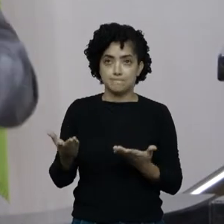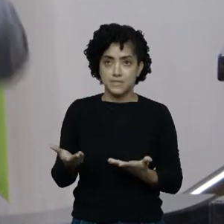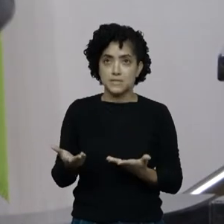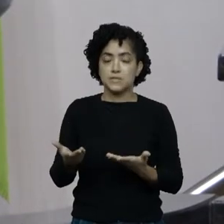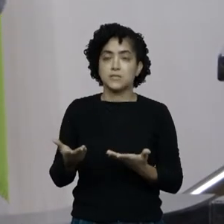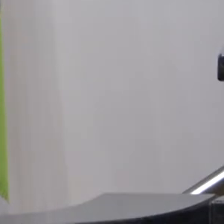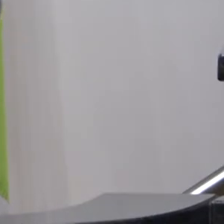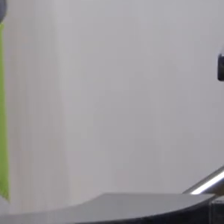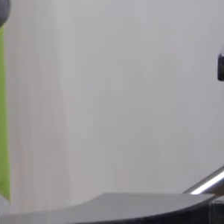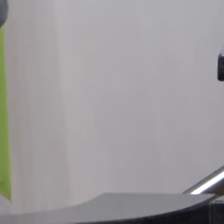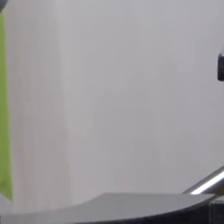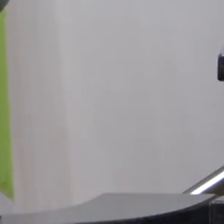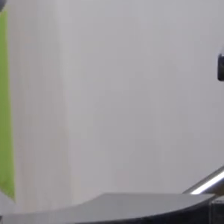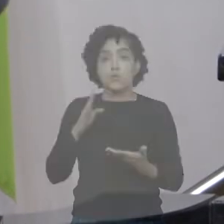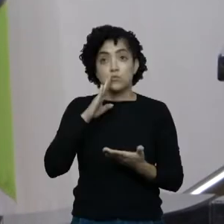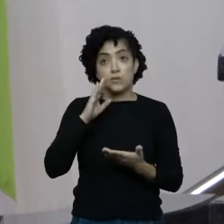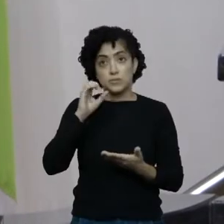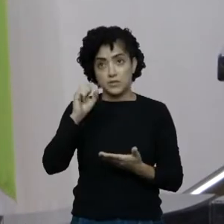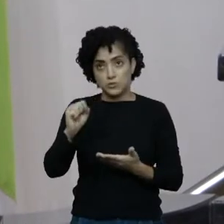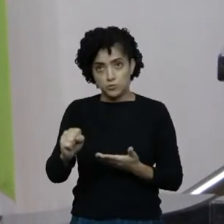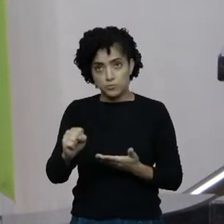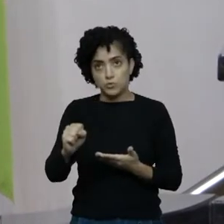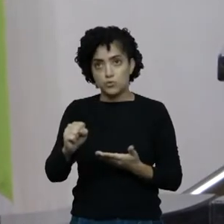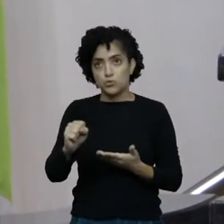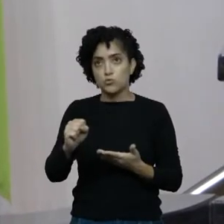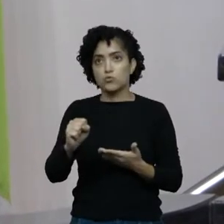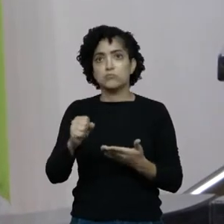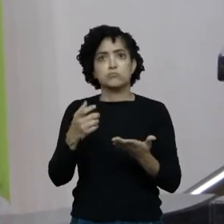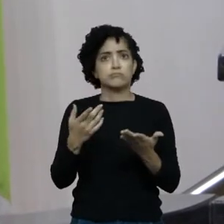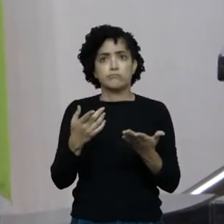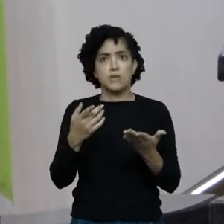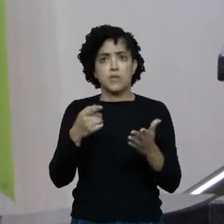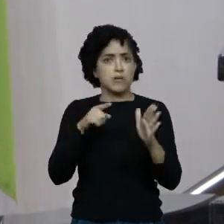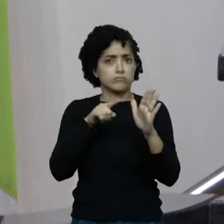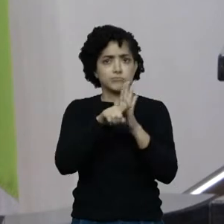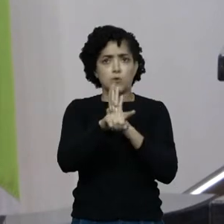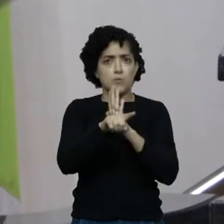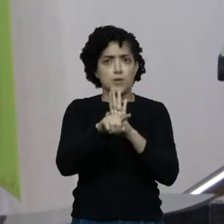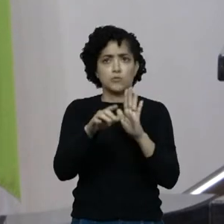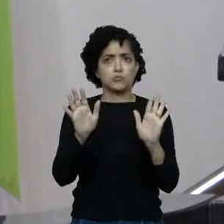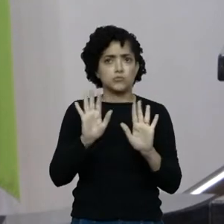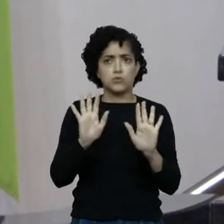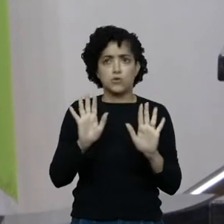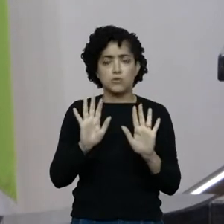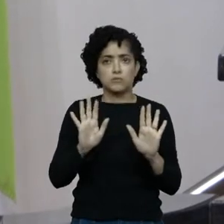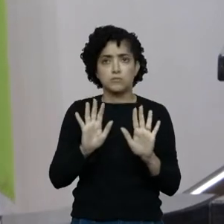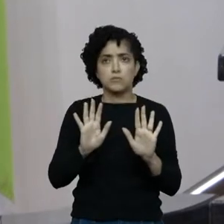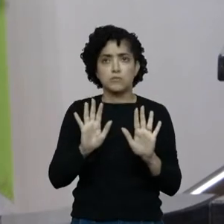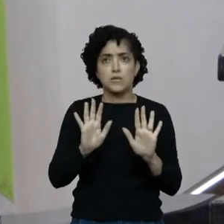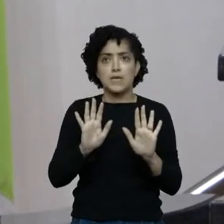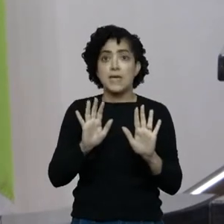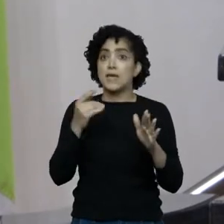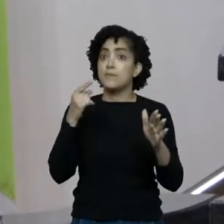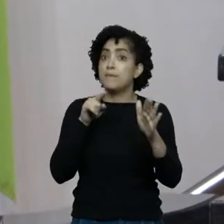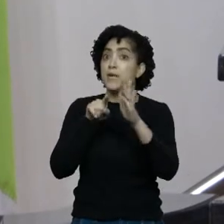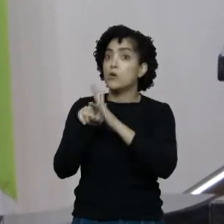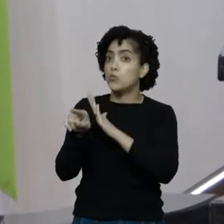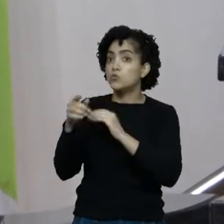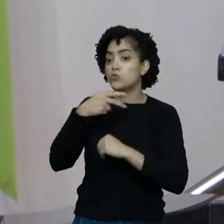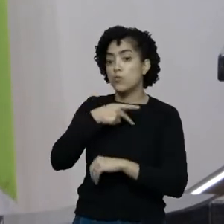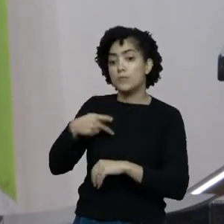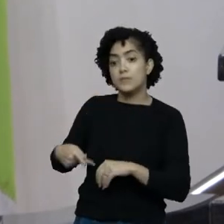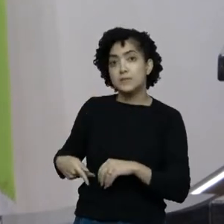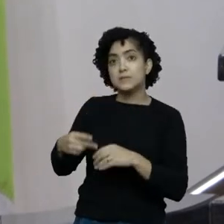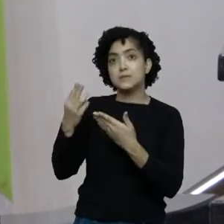o deputado Bruno não contestou a decisão de vidros Eles simplesmente questionou o presidente que eu tava do